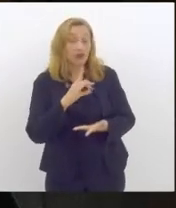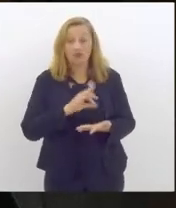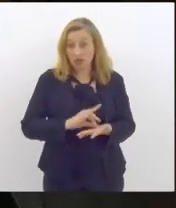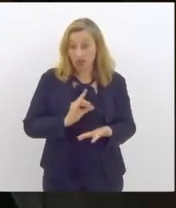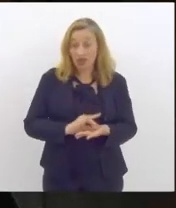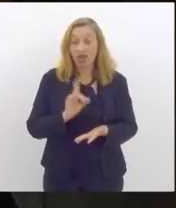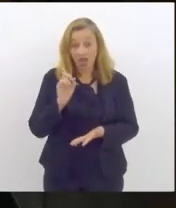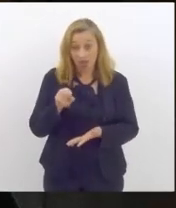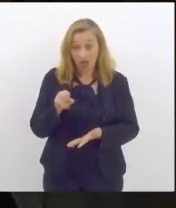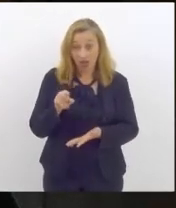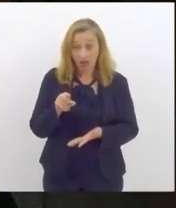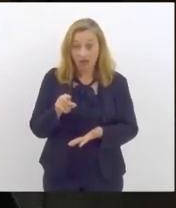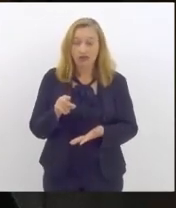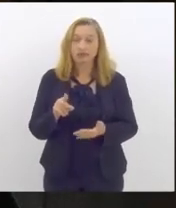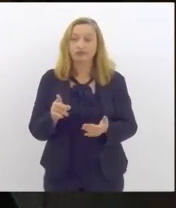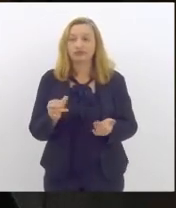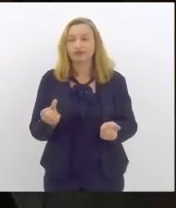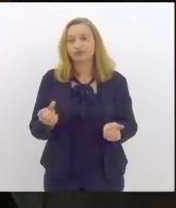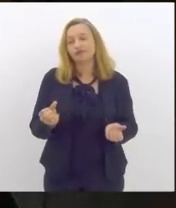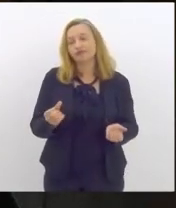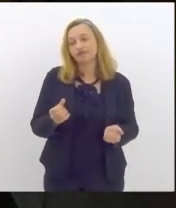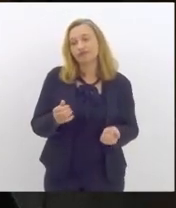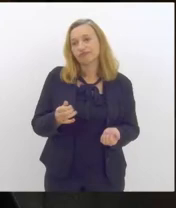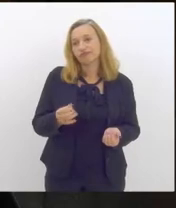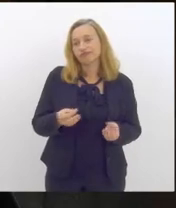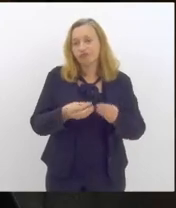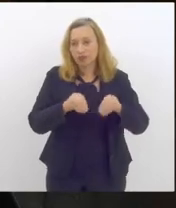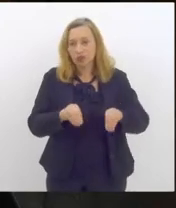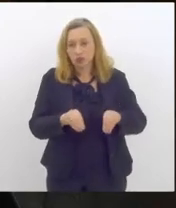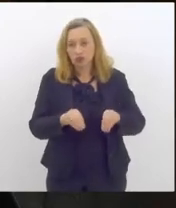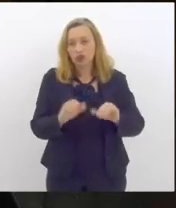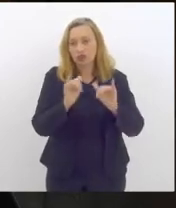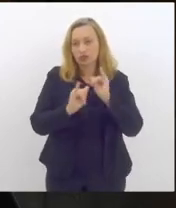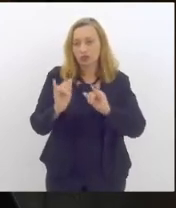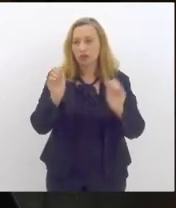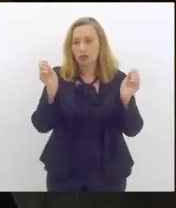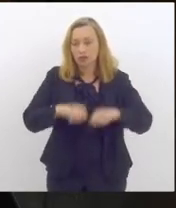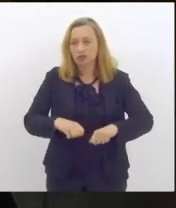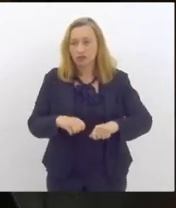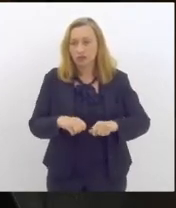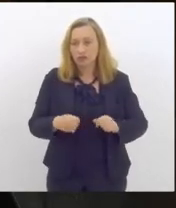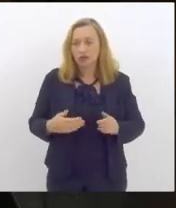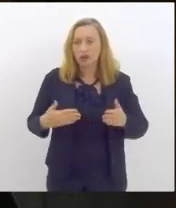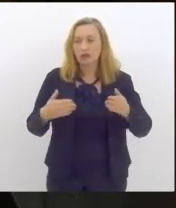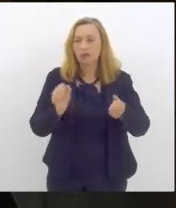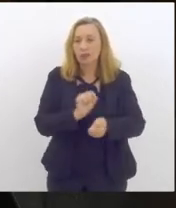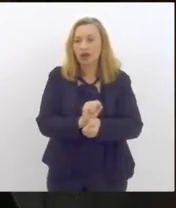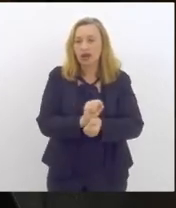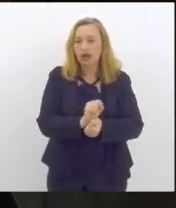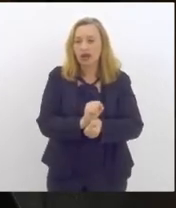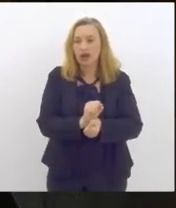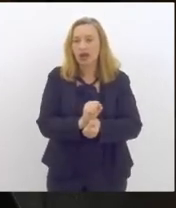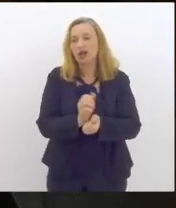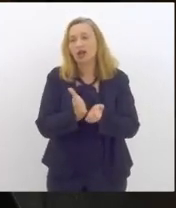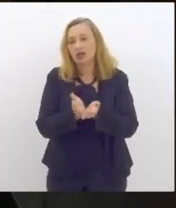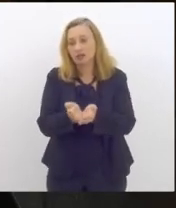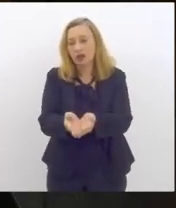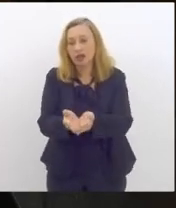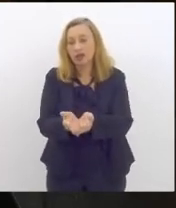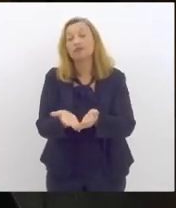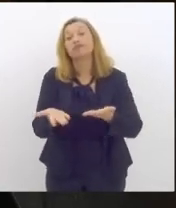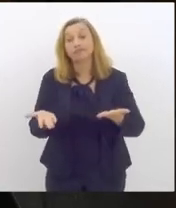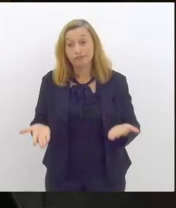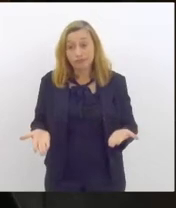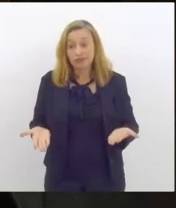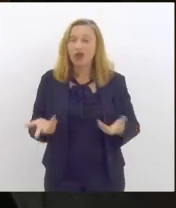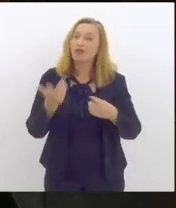é uma tragédia anunciada que a possibilidade da interrupção dos serviços em fevereiro aí vai ser